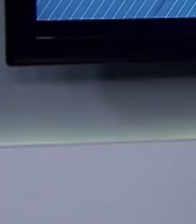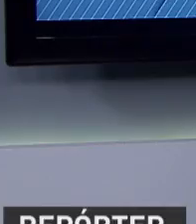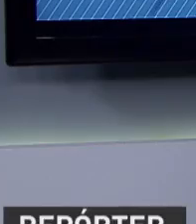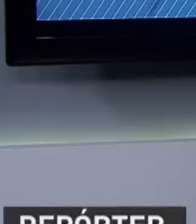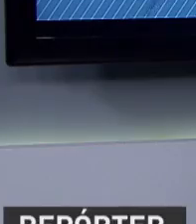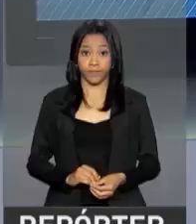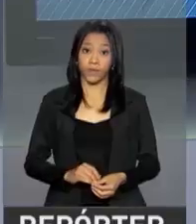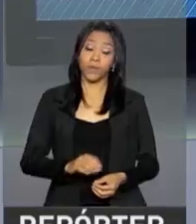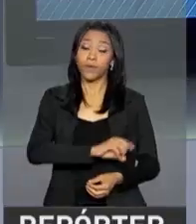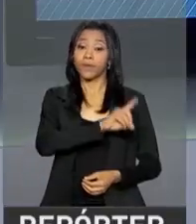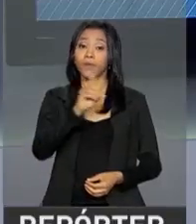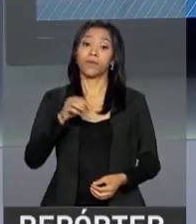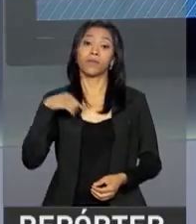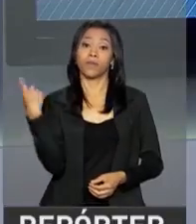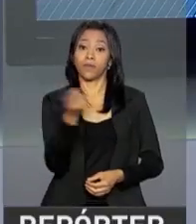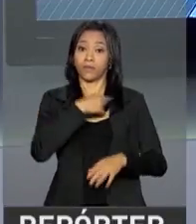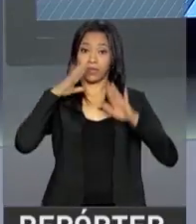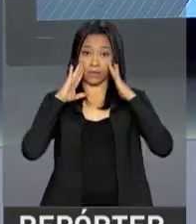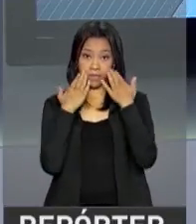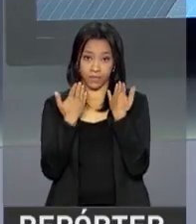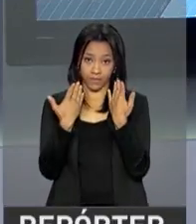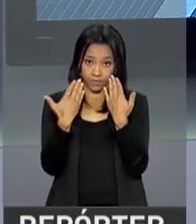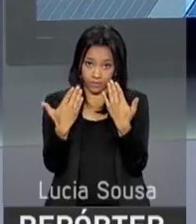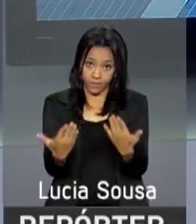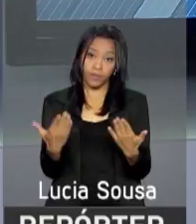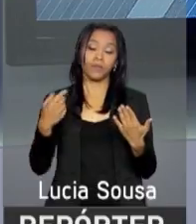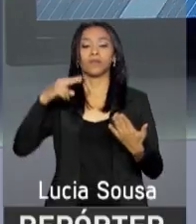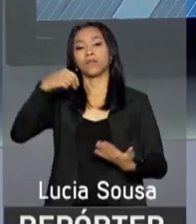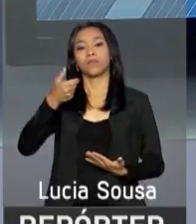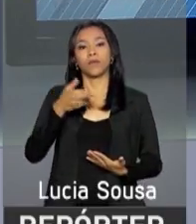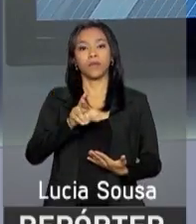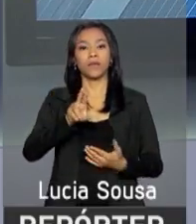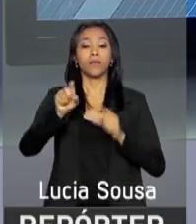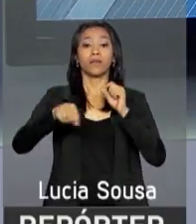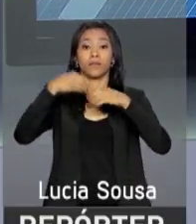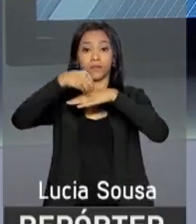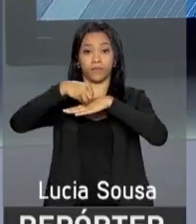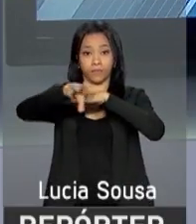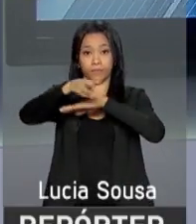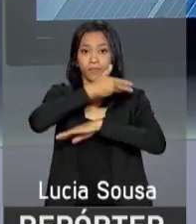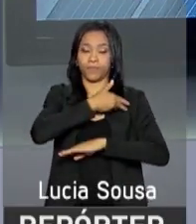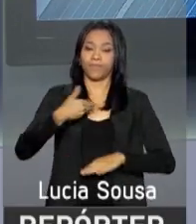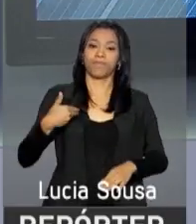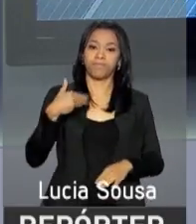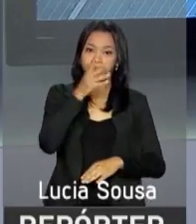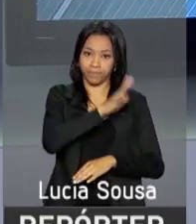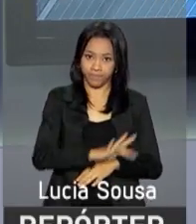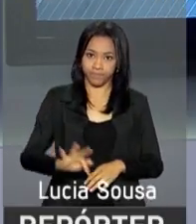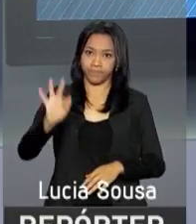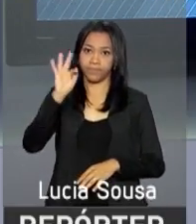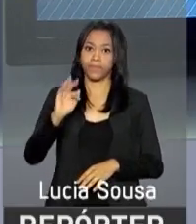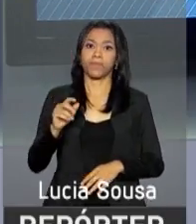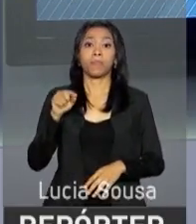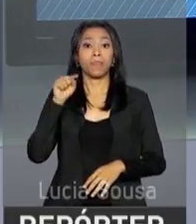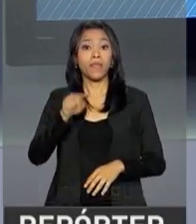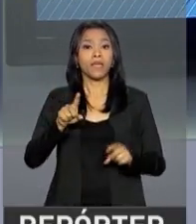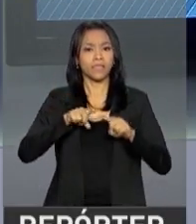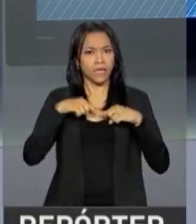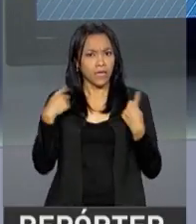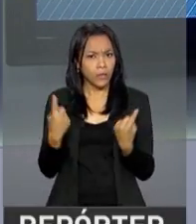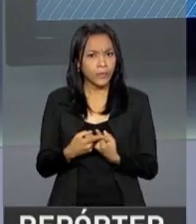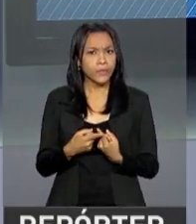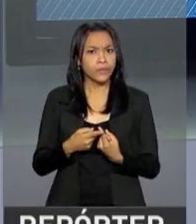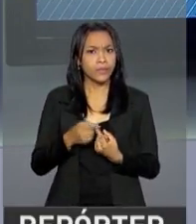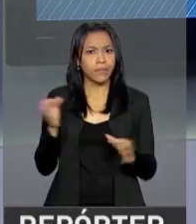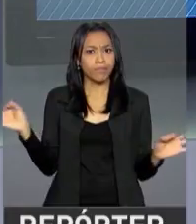o la no ar mais uma edição do repórter nbr e as notícias do governo federal numa sessão que só acabou de madrugada